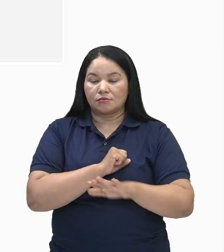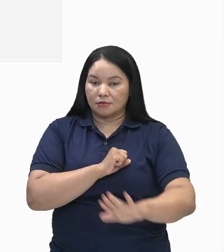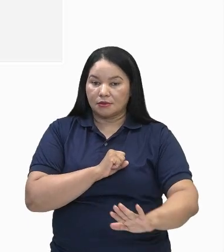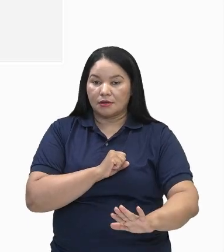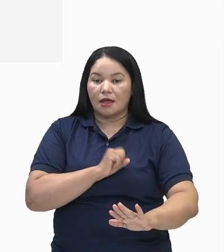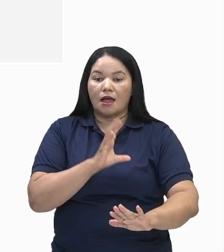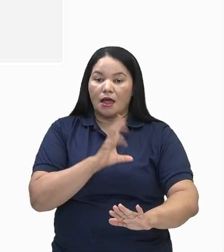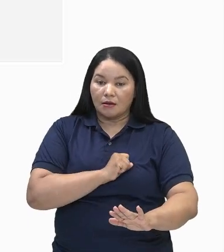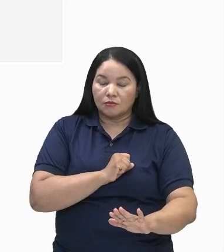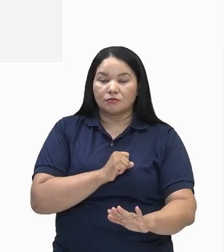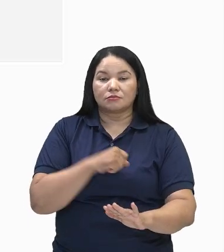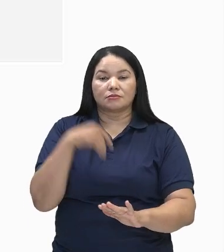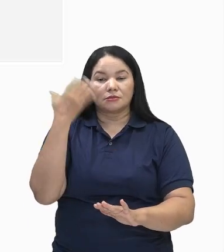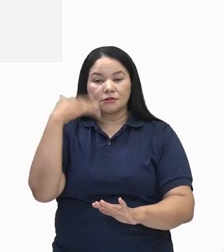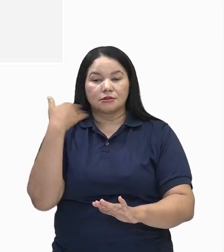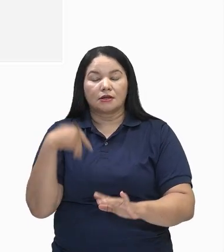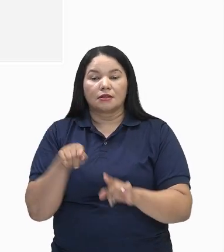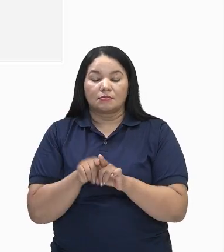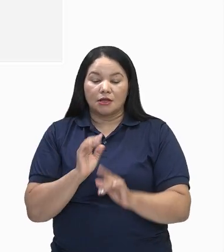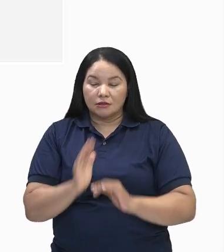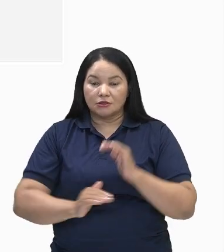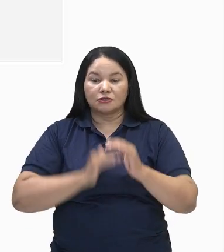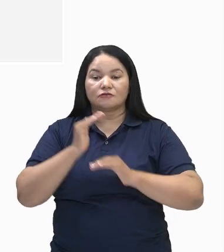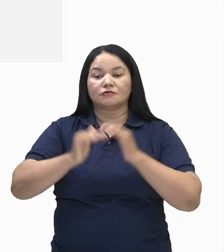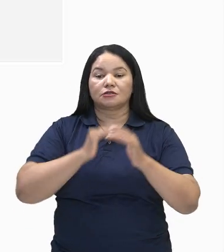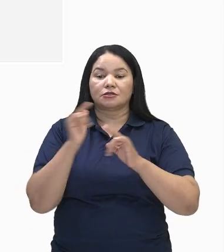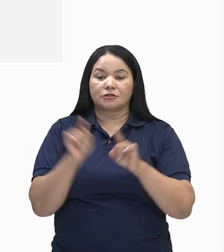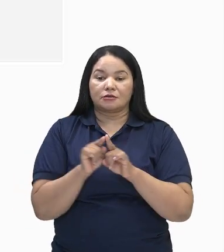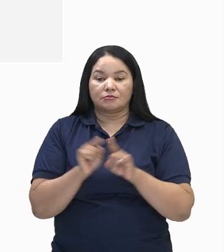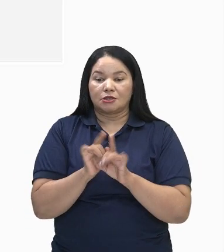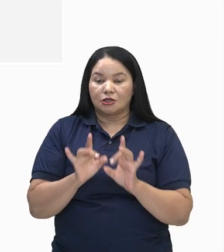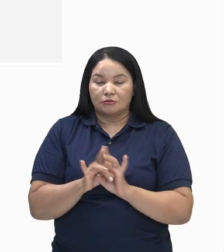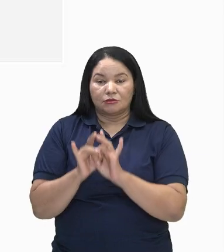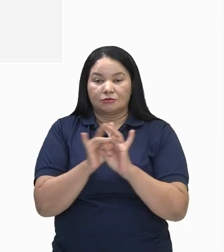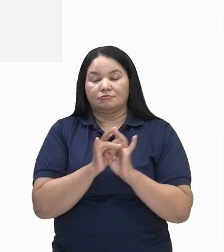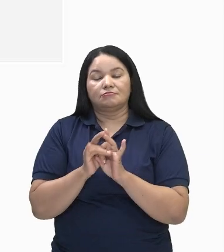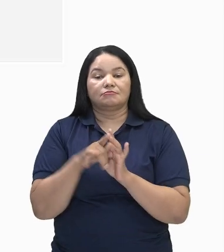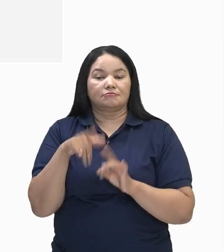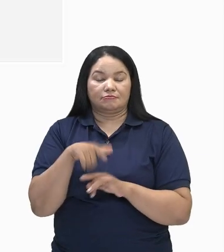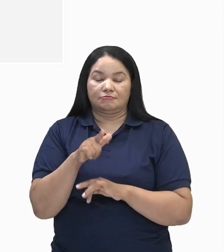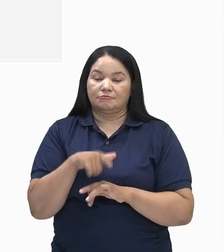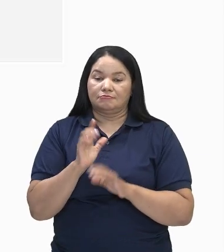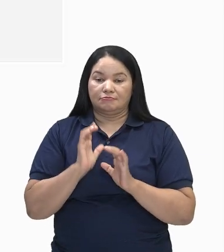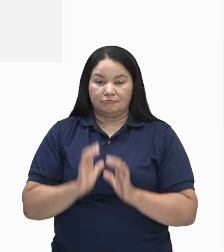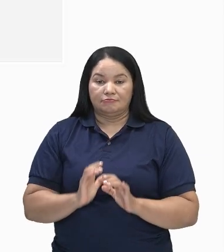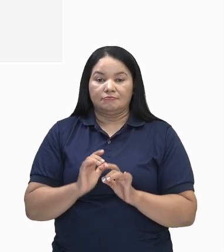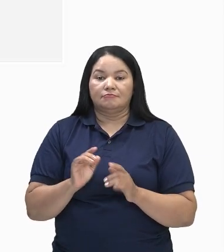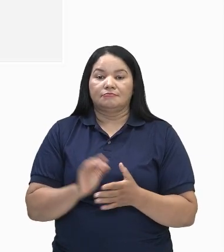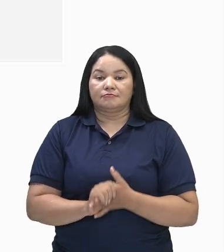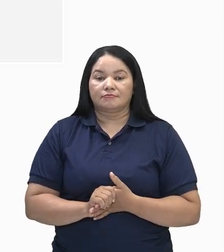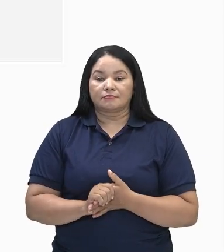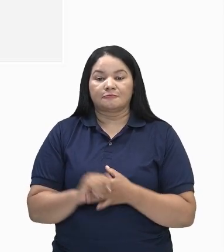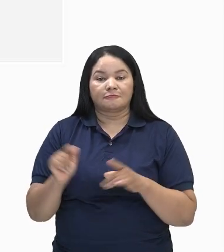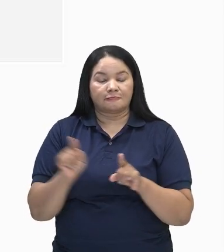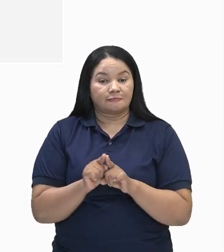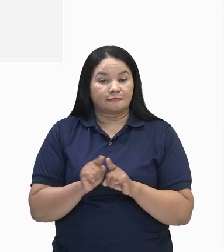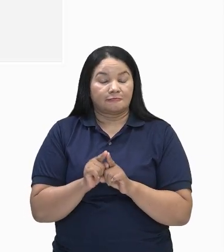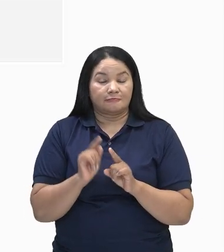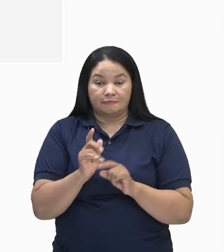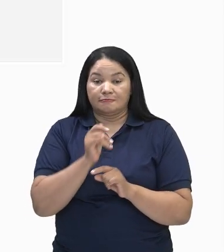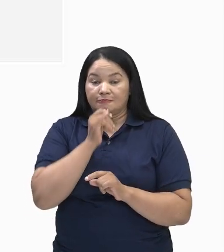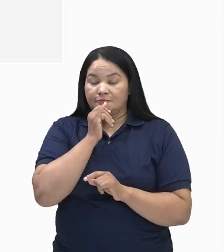para o desenvolvimento pleno e harmonioso de sua personalidade. Ou seja, para